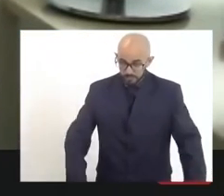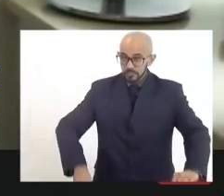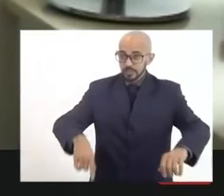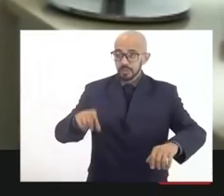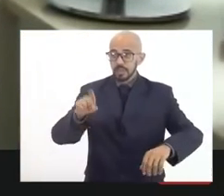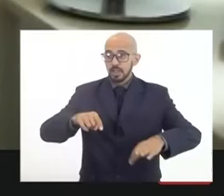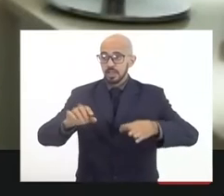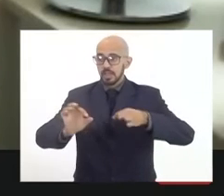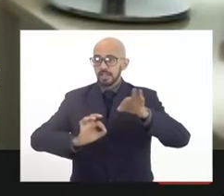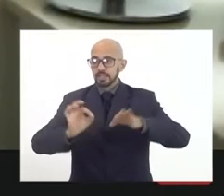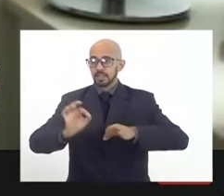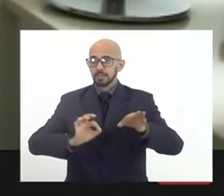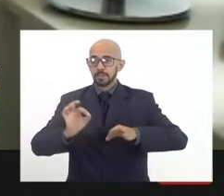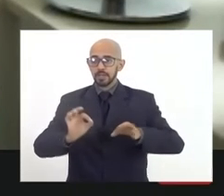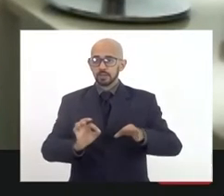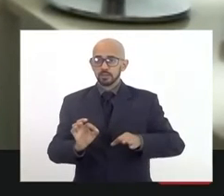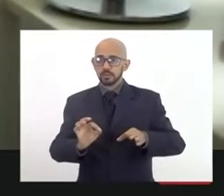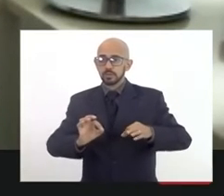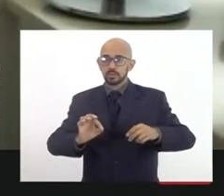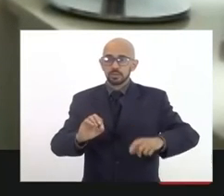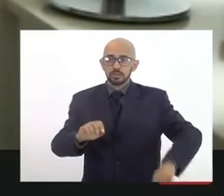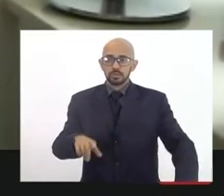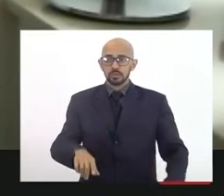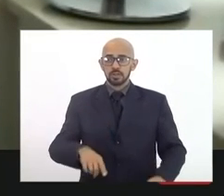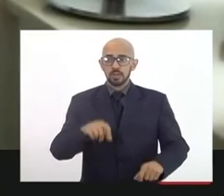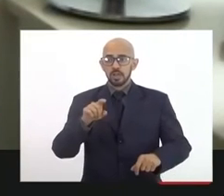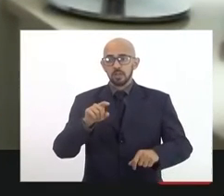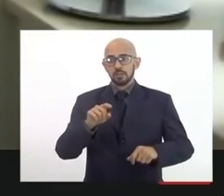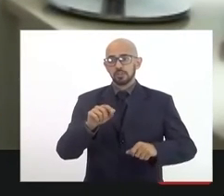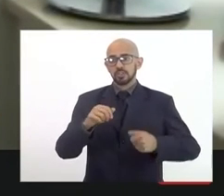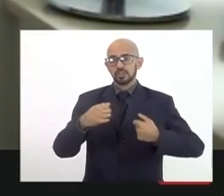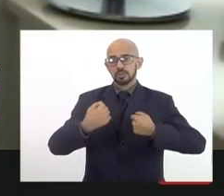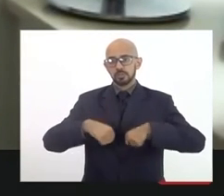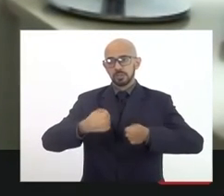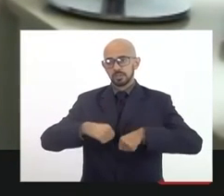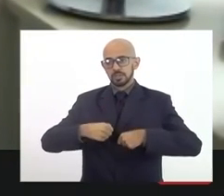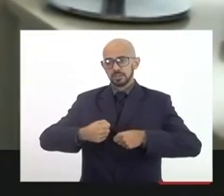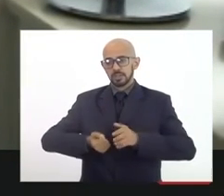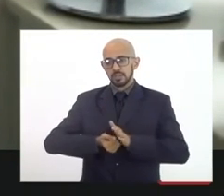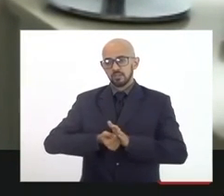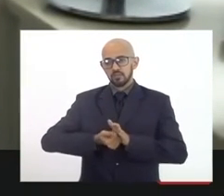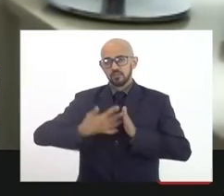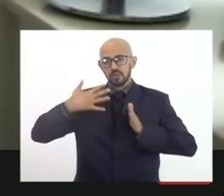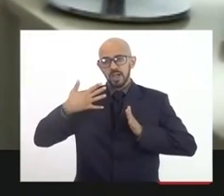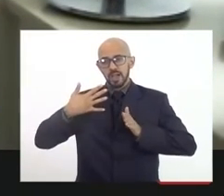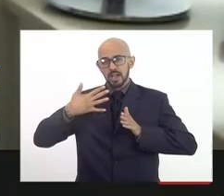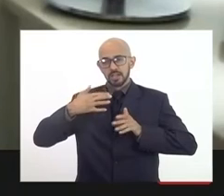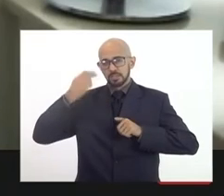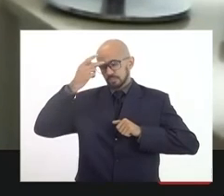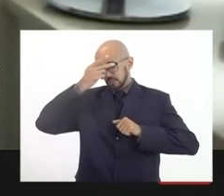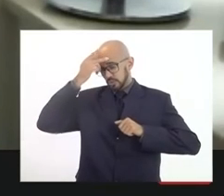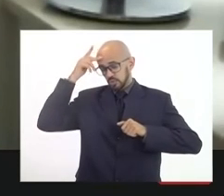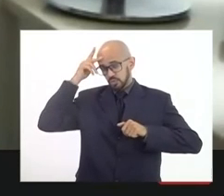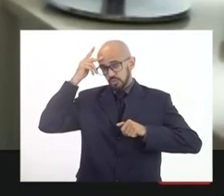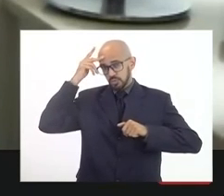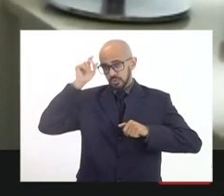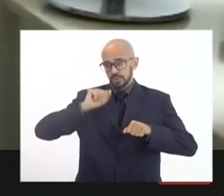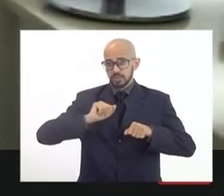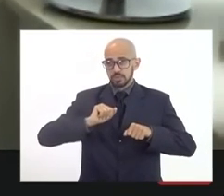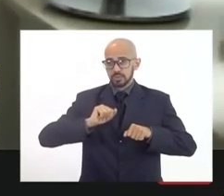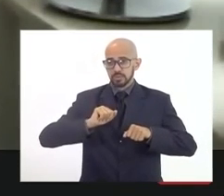dizer, que tem que ser abraçado por muitos atores